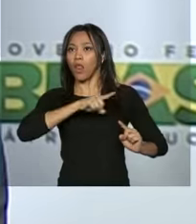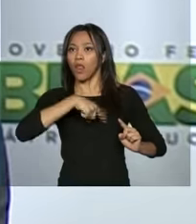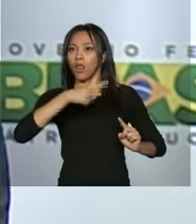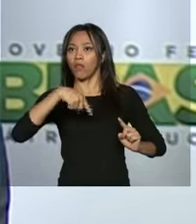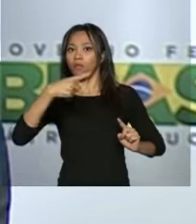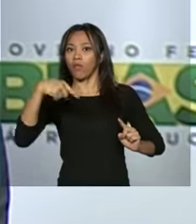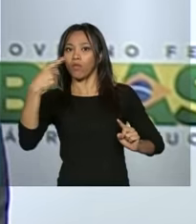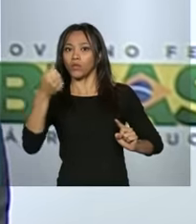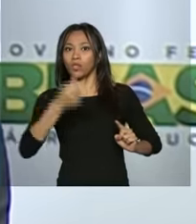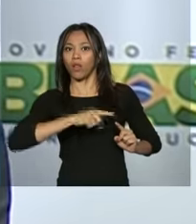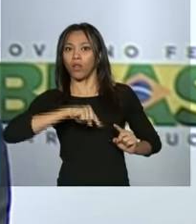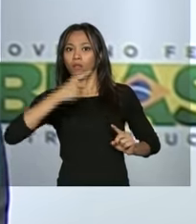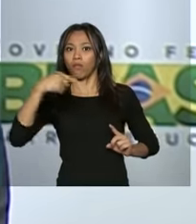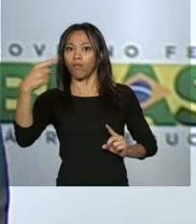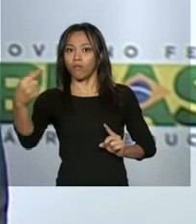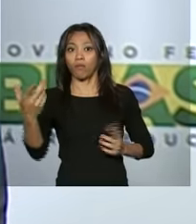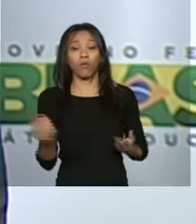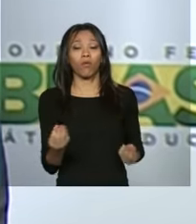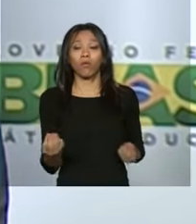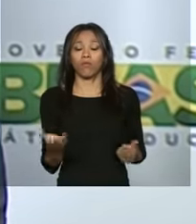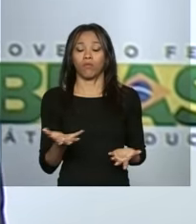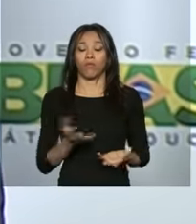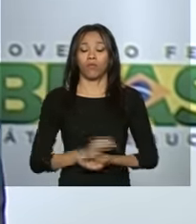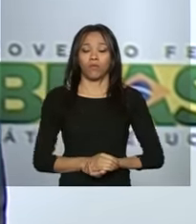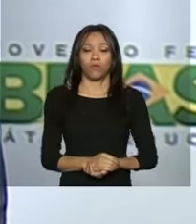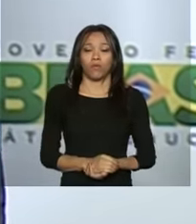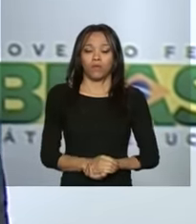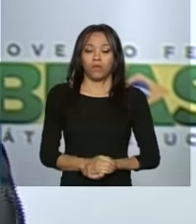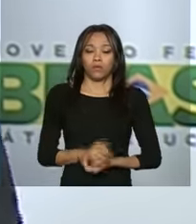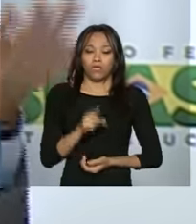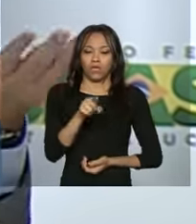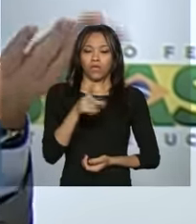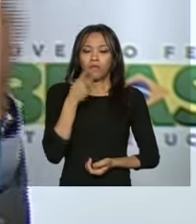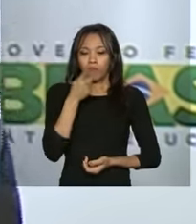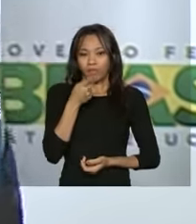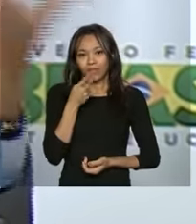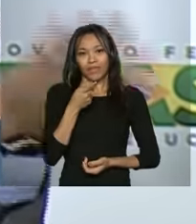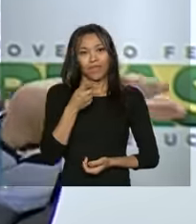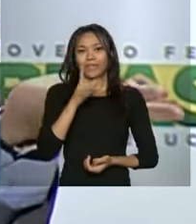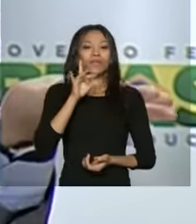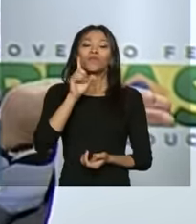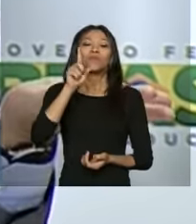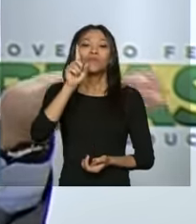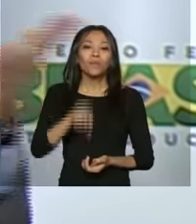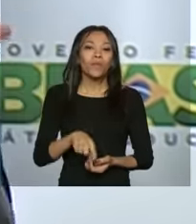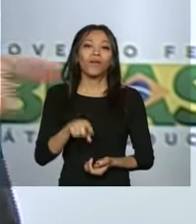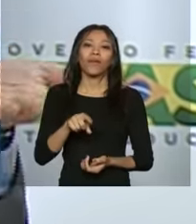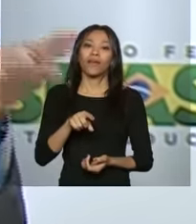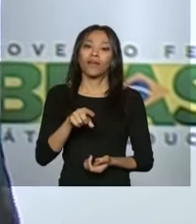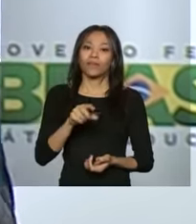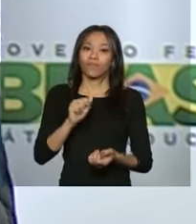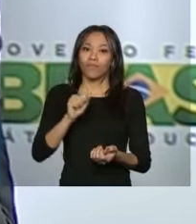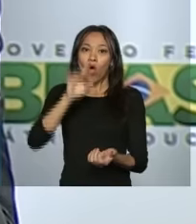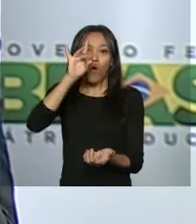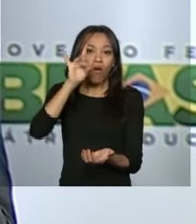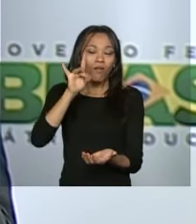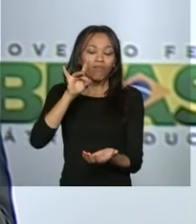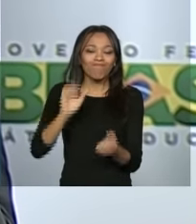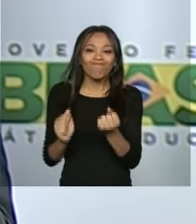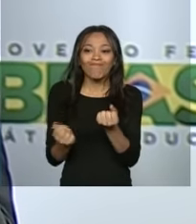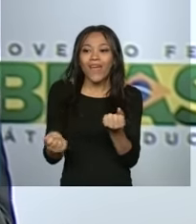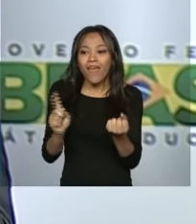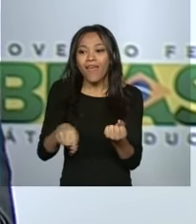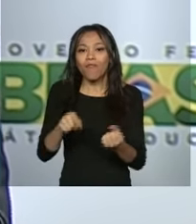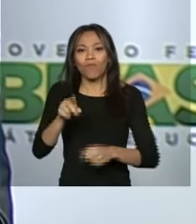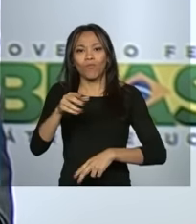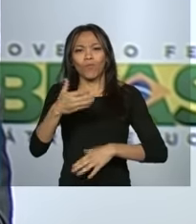infelizmente nós não conseguimos chegar a esse dimensionamento né como não é um dado oficial quer dizer não é uma prática legal você não consegue estabelecer eu